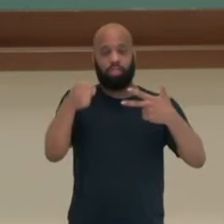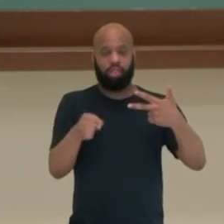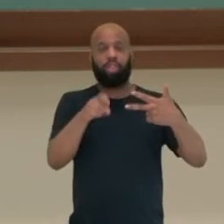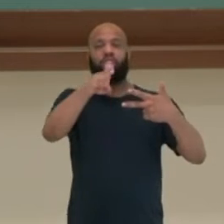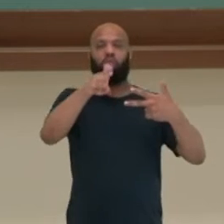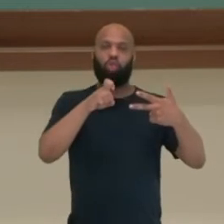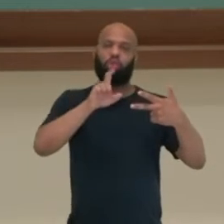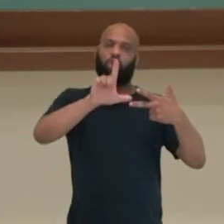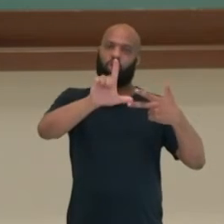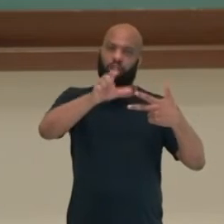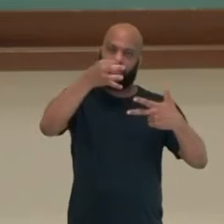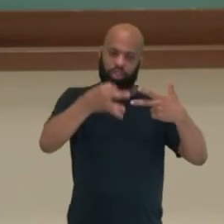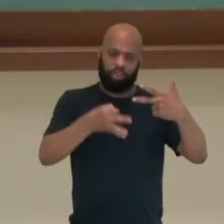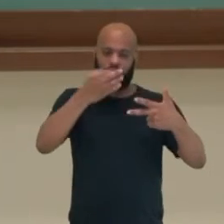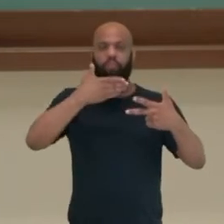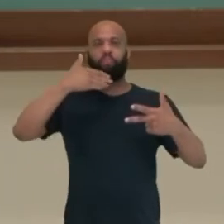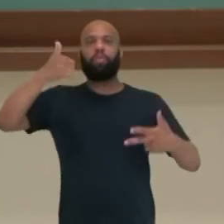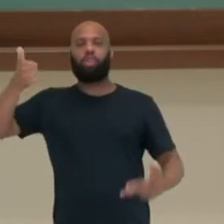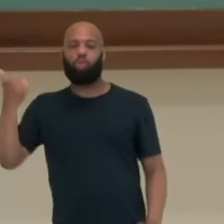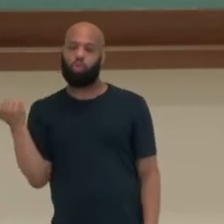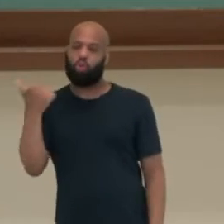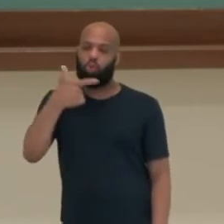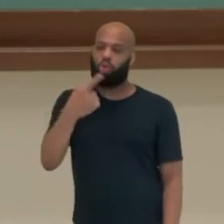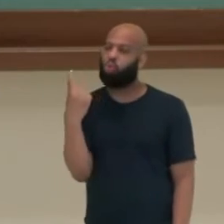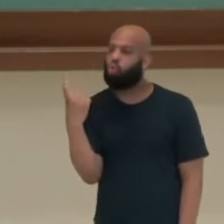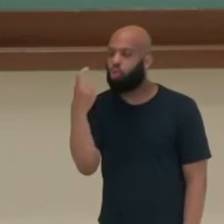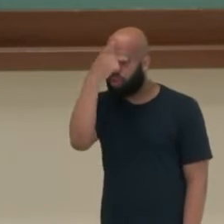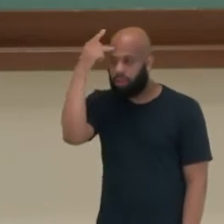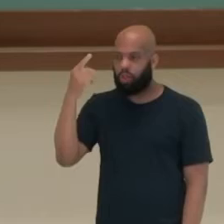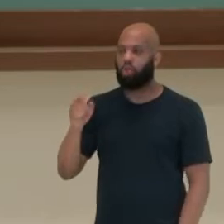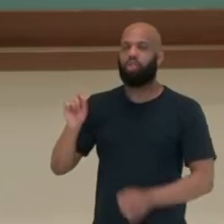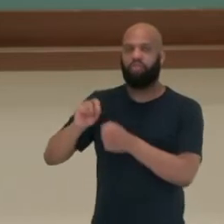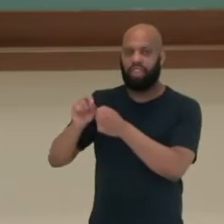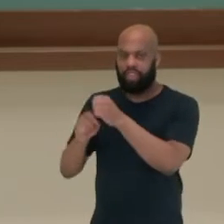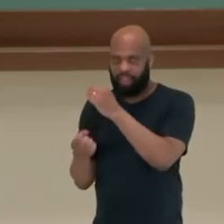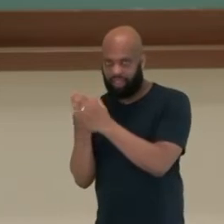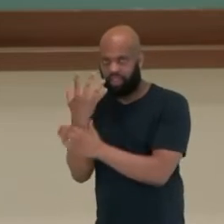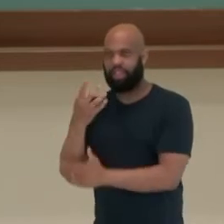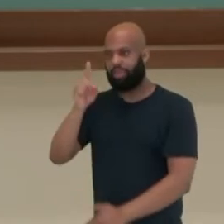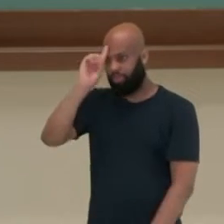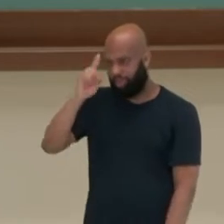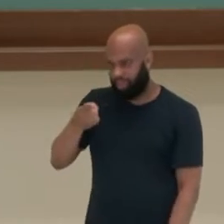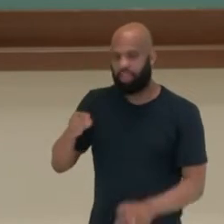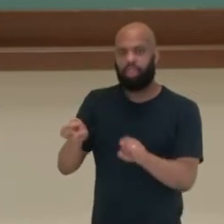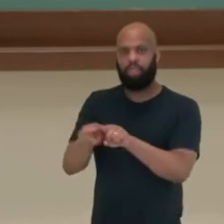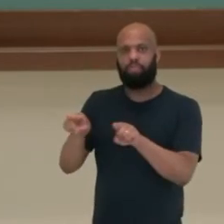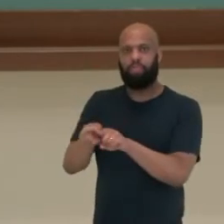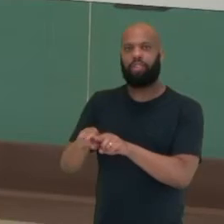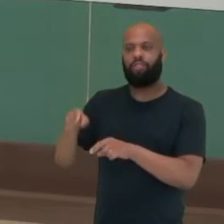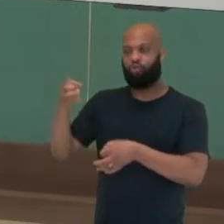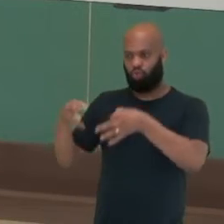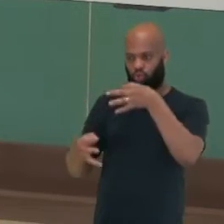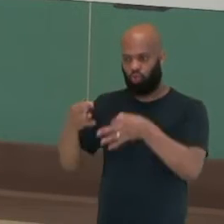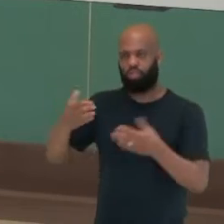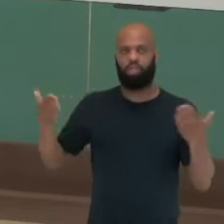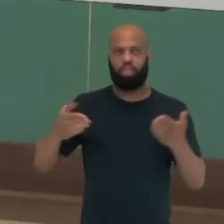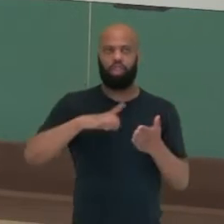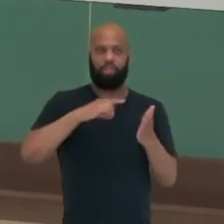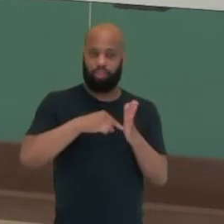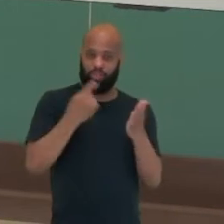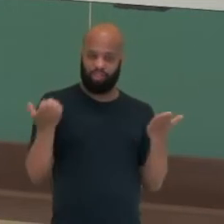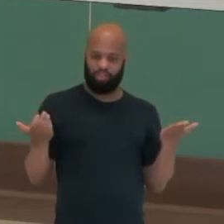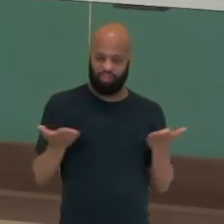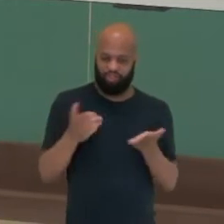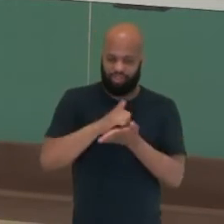mais vantajoso do que o poder concentrado nas mãos de uma única pessoa. Vamos para a nossa primeira